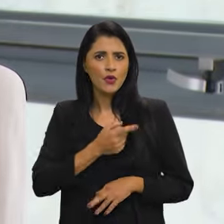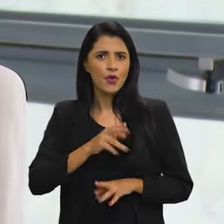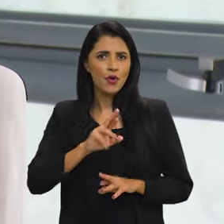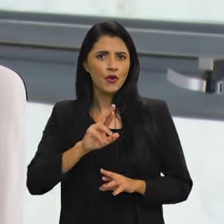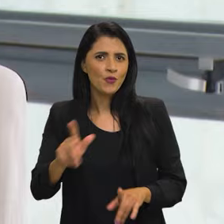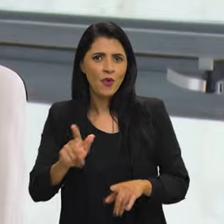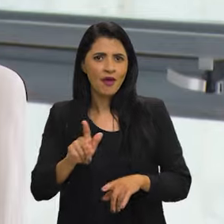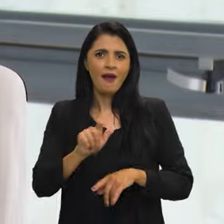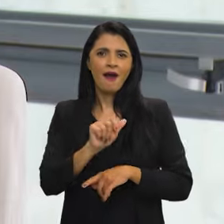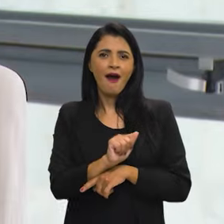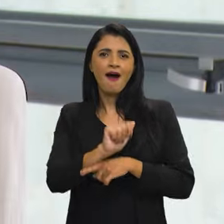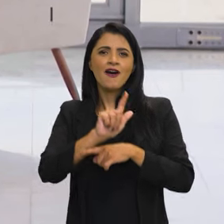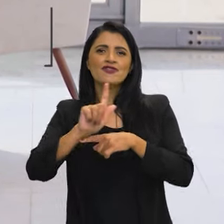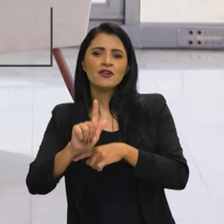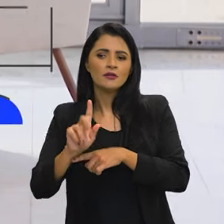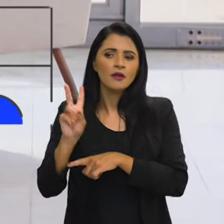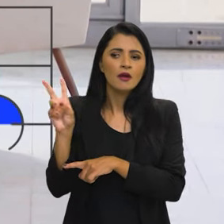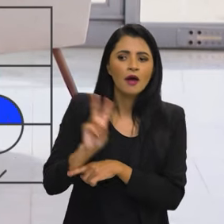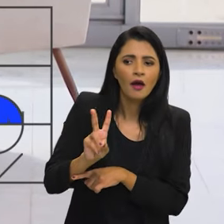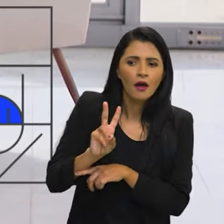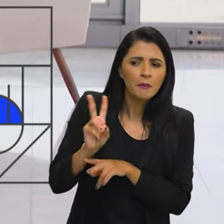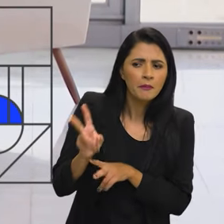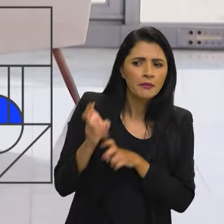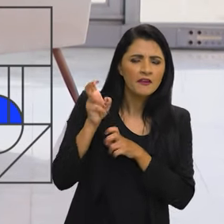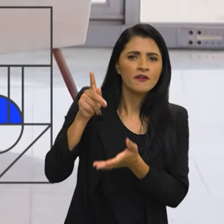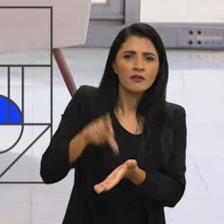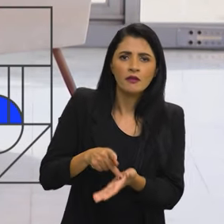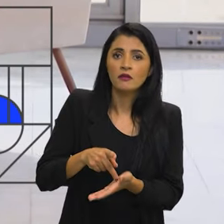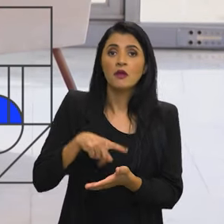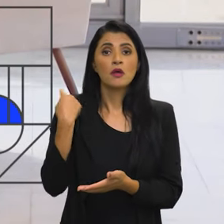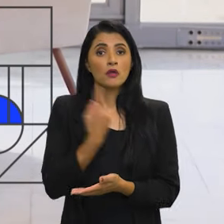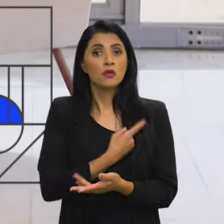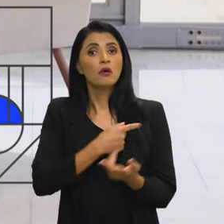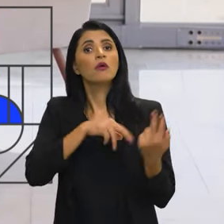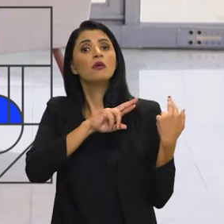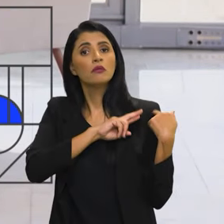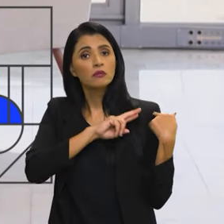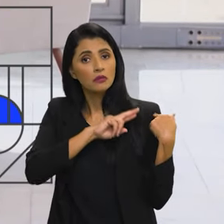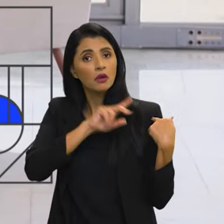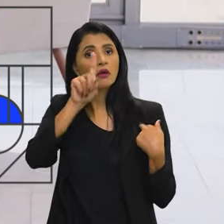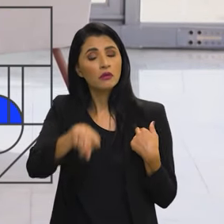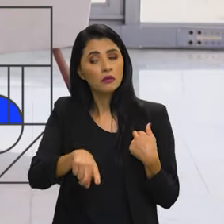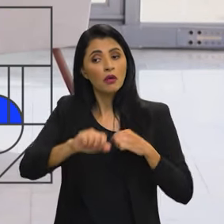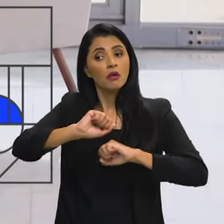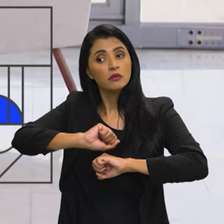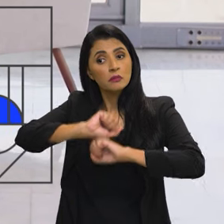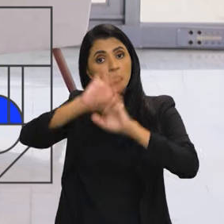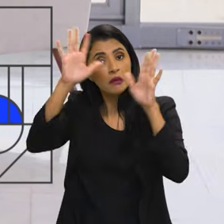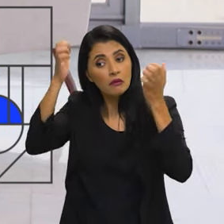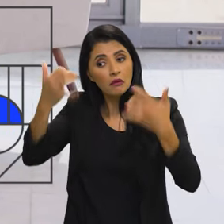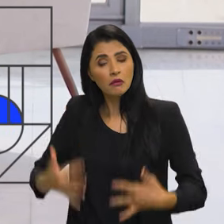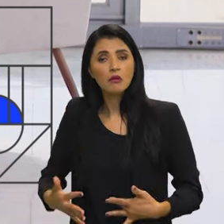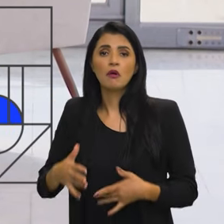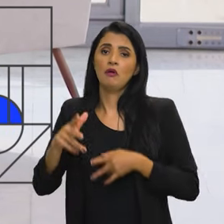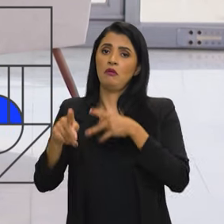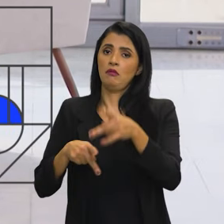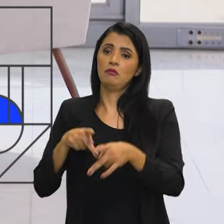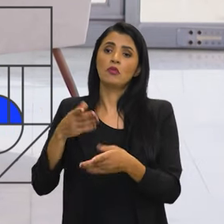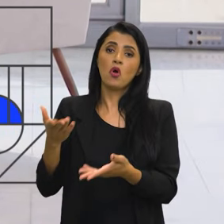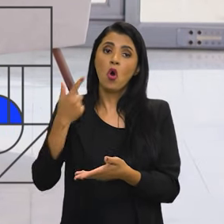nós não somos uma agência de checagem a nossa obrigação é esclarecer a população sobre